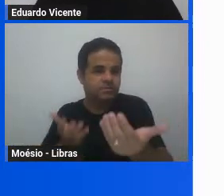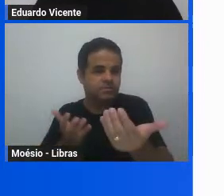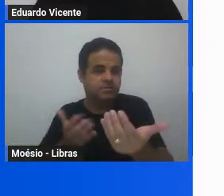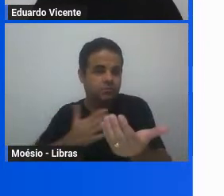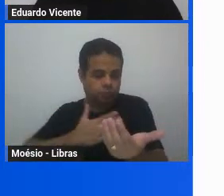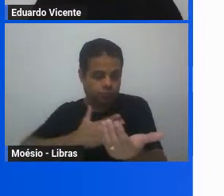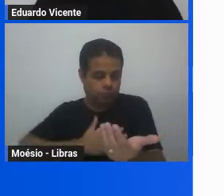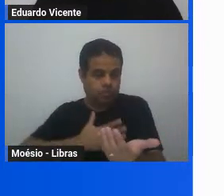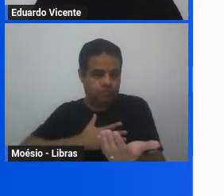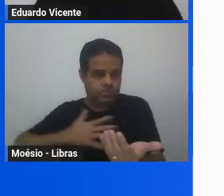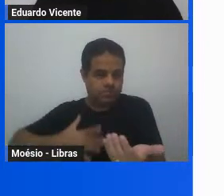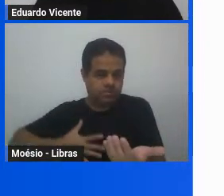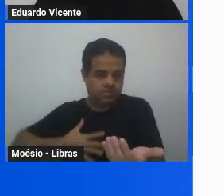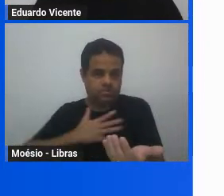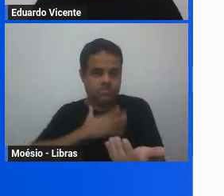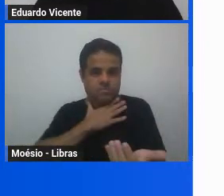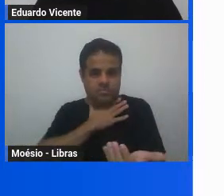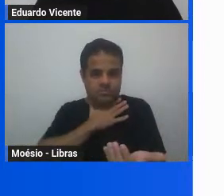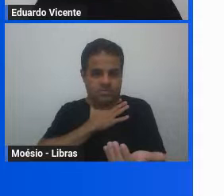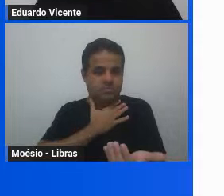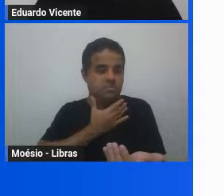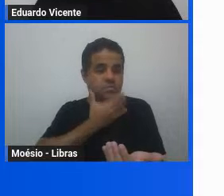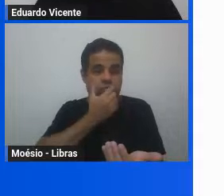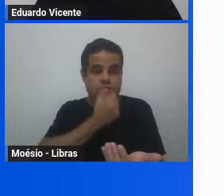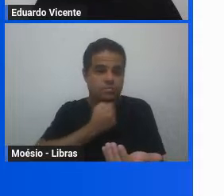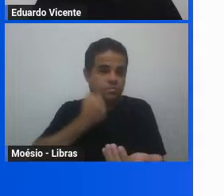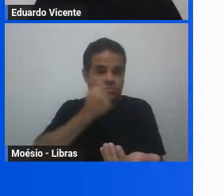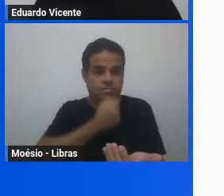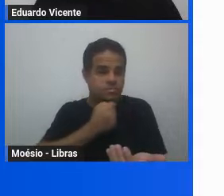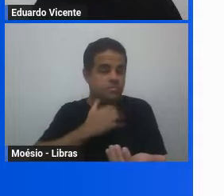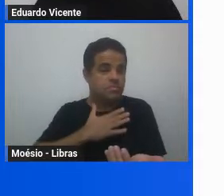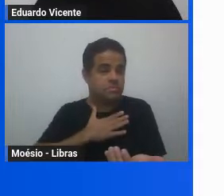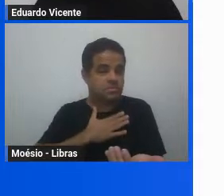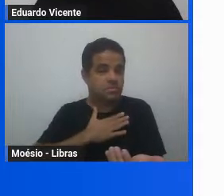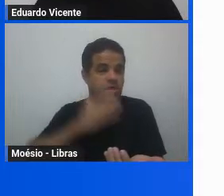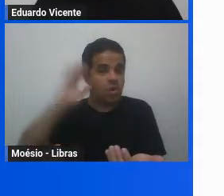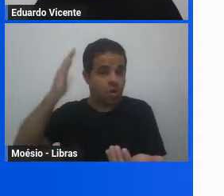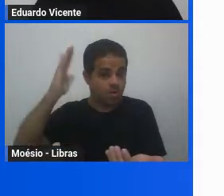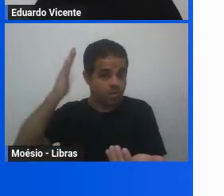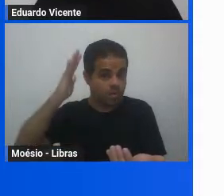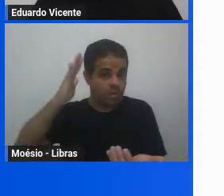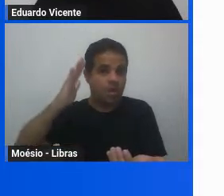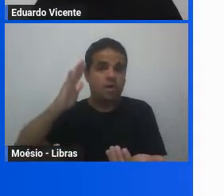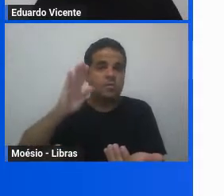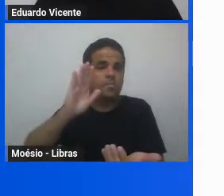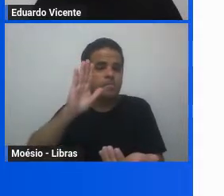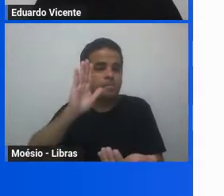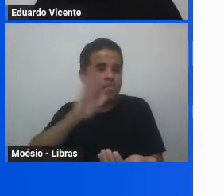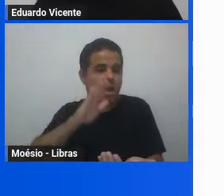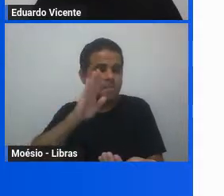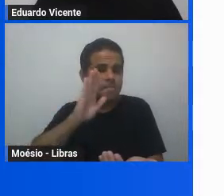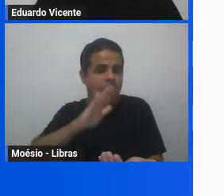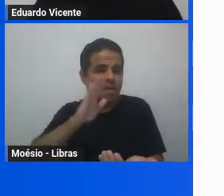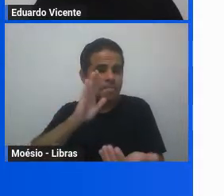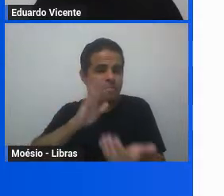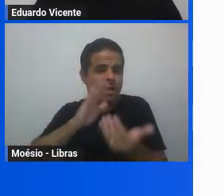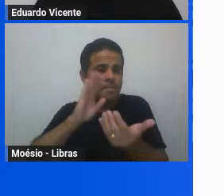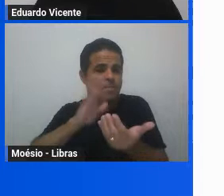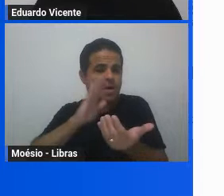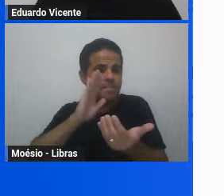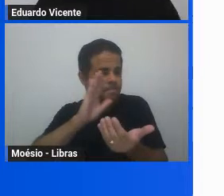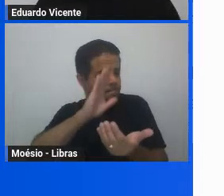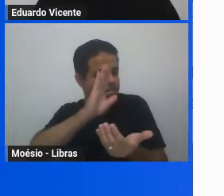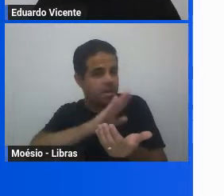peito e o pescocinho e a boca da criança. Com a outra mão, levemente, eu vou dar